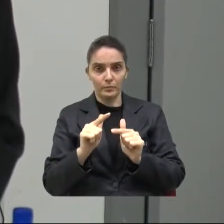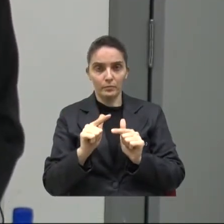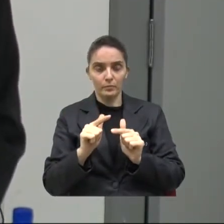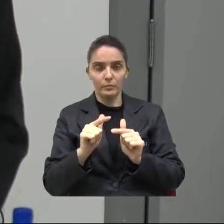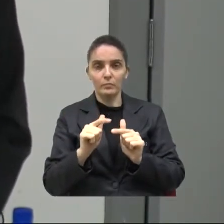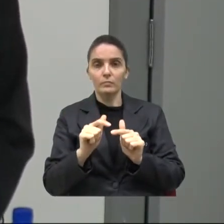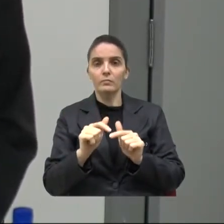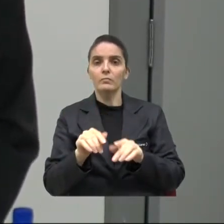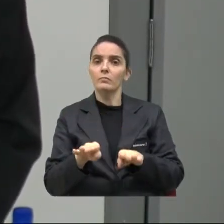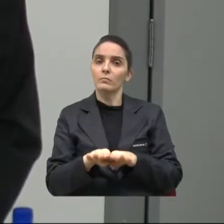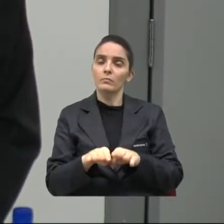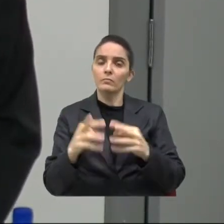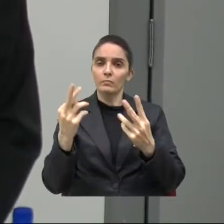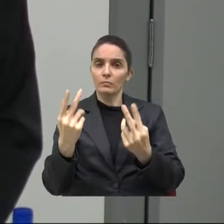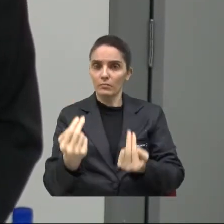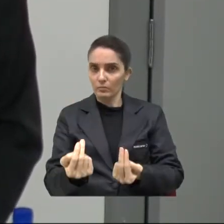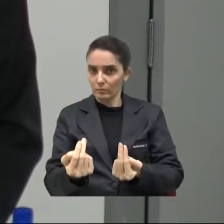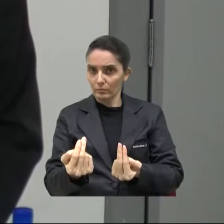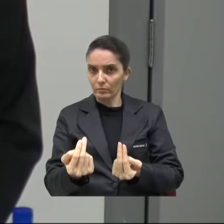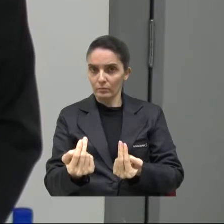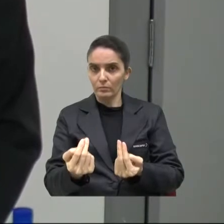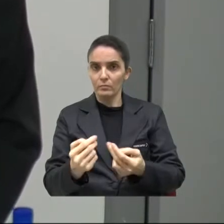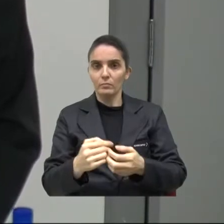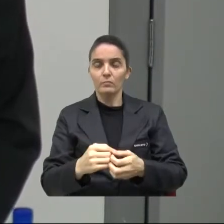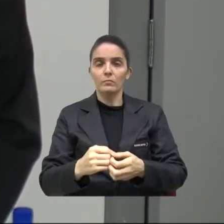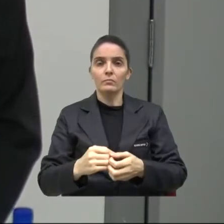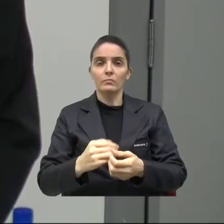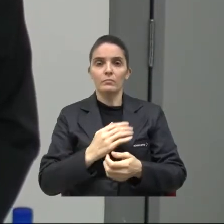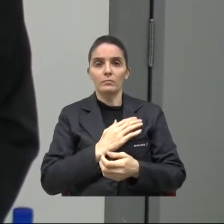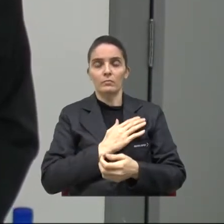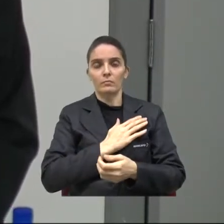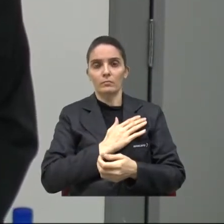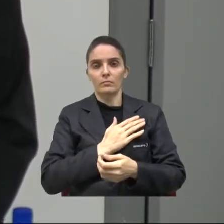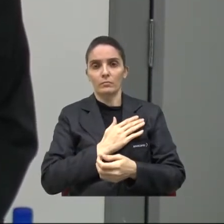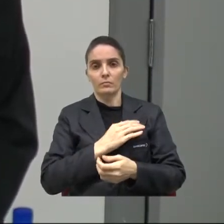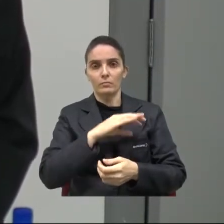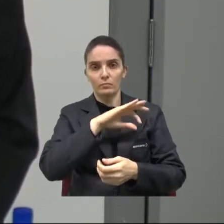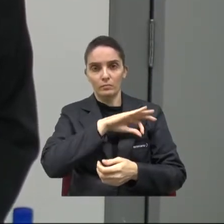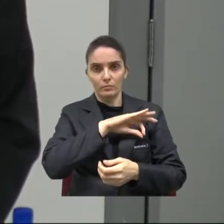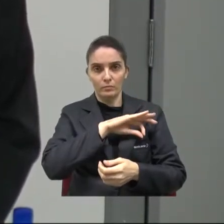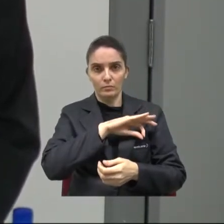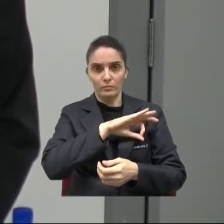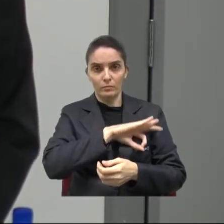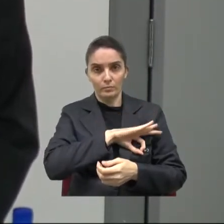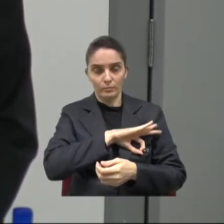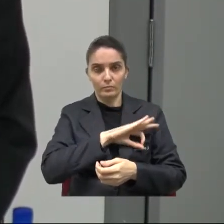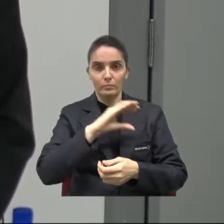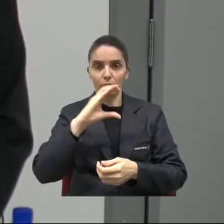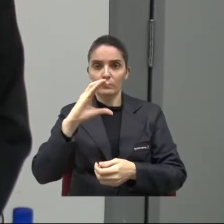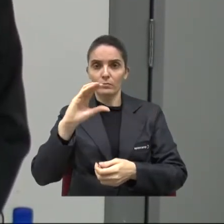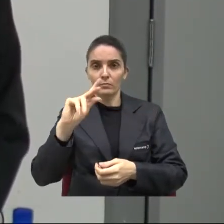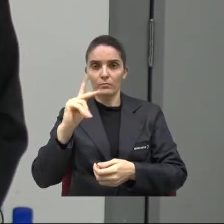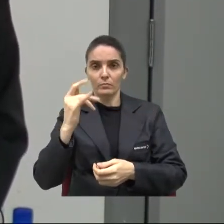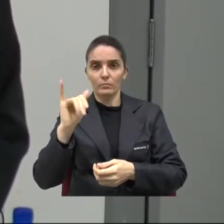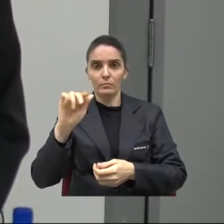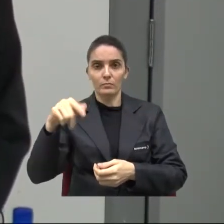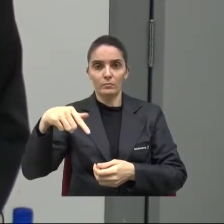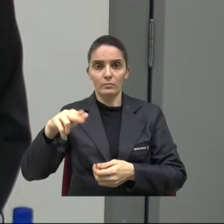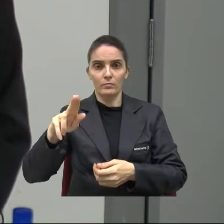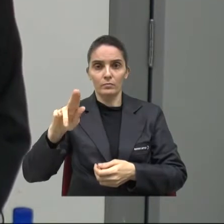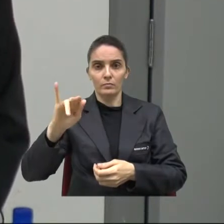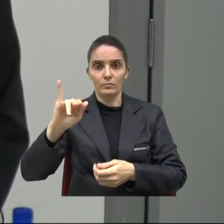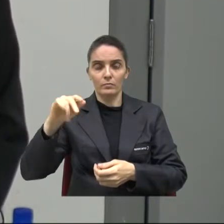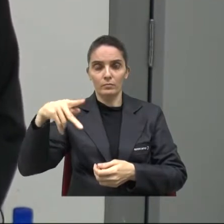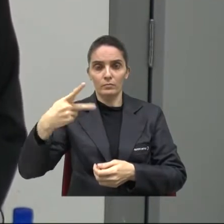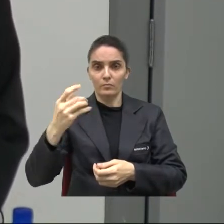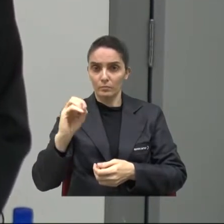as restrições, né, com todo respeito ao cabo Chiquinho, que é uma pessoa que prontamente sempre foi solícito, sempre foi